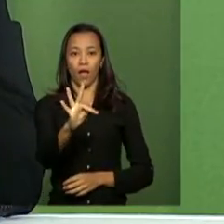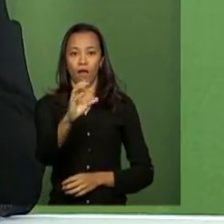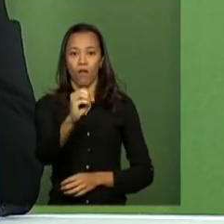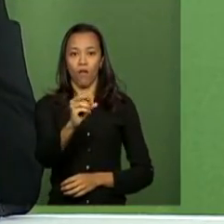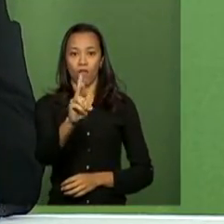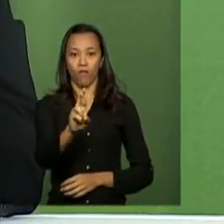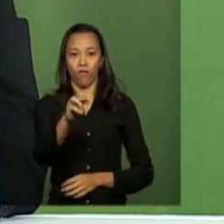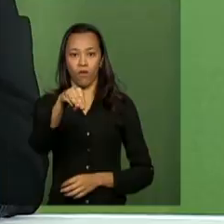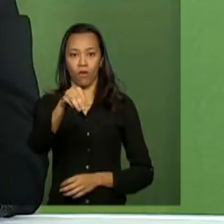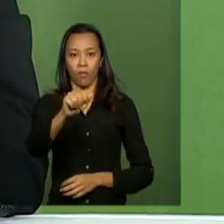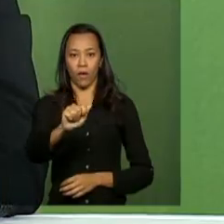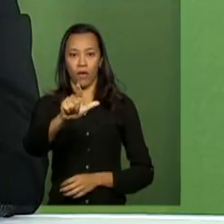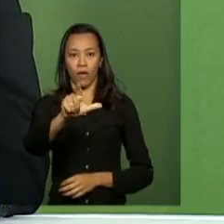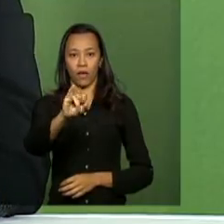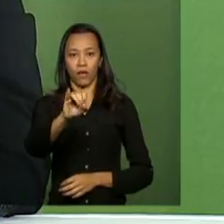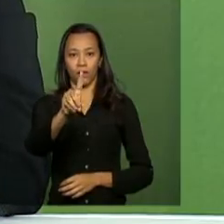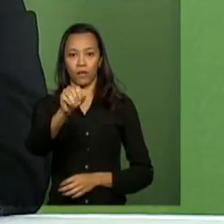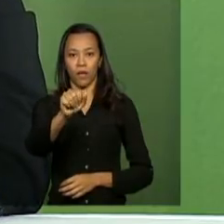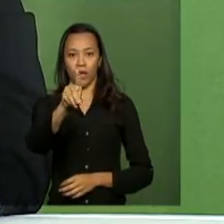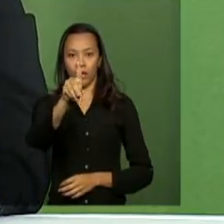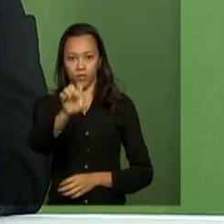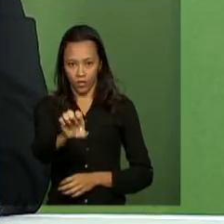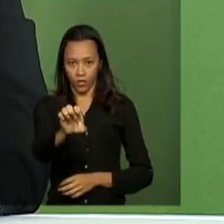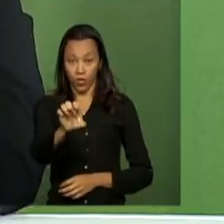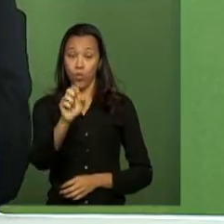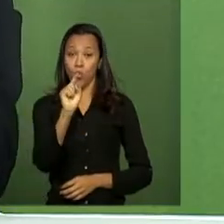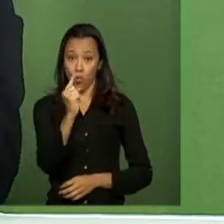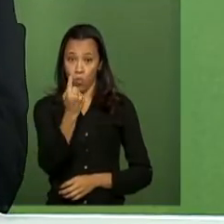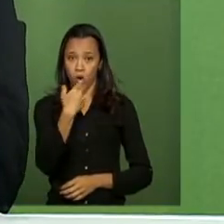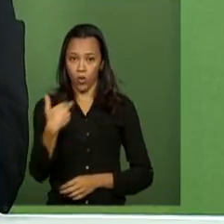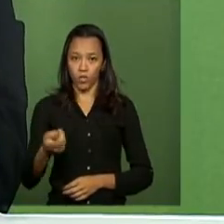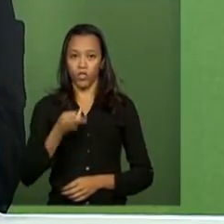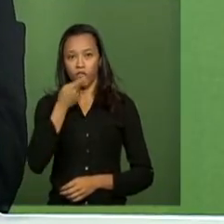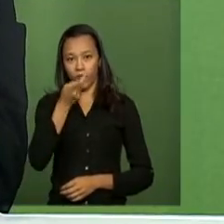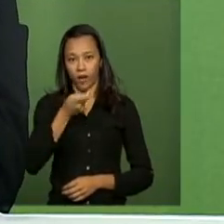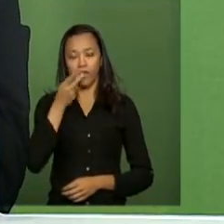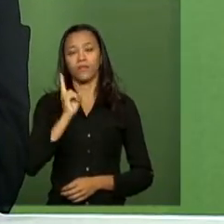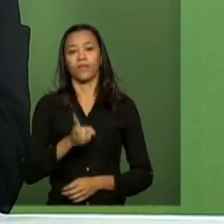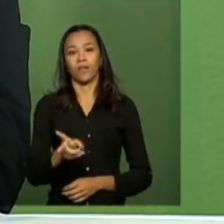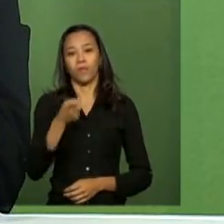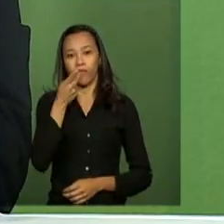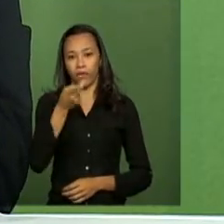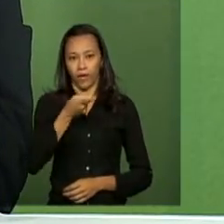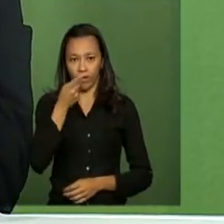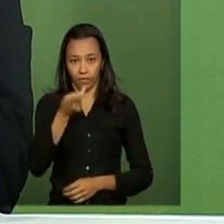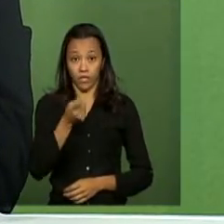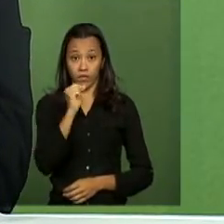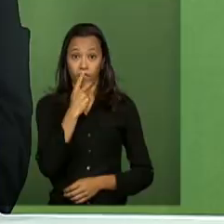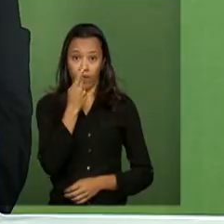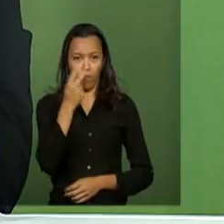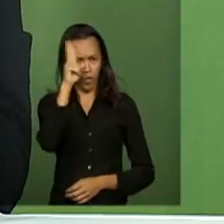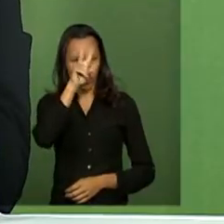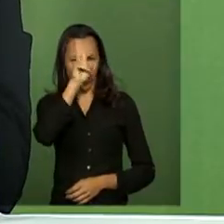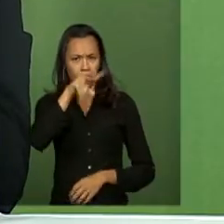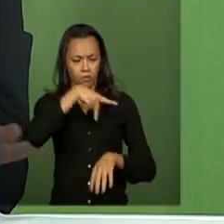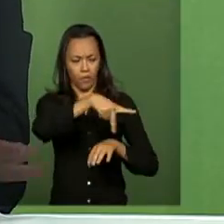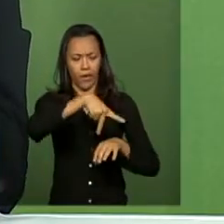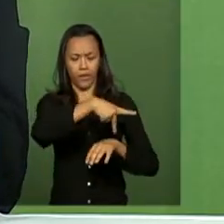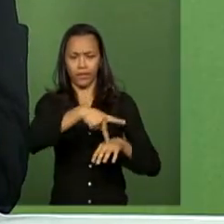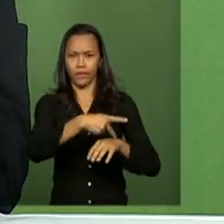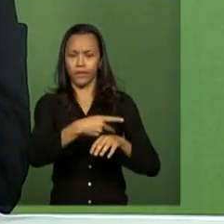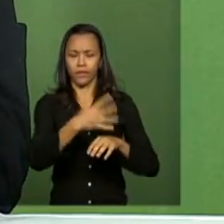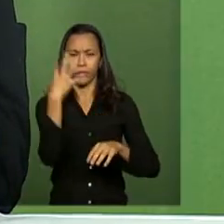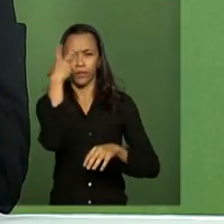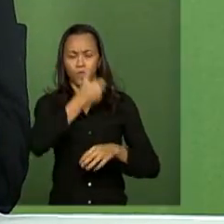ora só vou dizer uma coisa eu sei que eu sempre conto a história que num país que tem um gramado gramado lindo maravilhoso